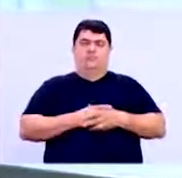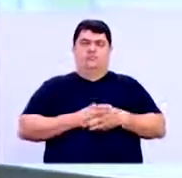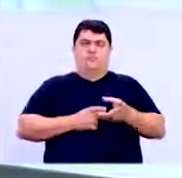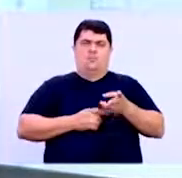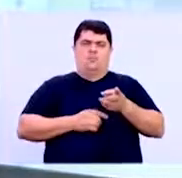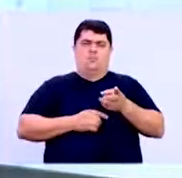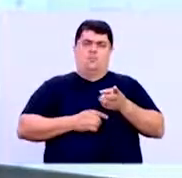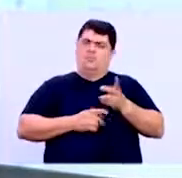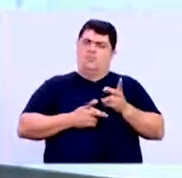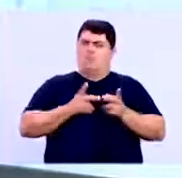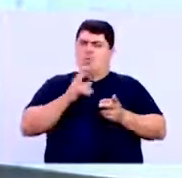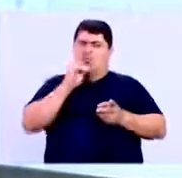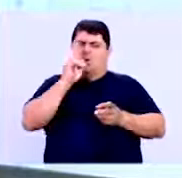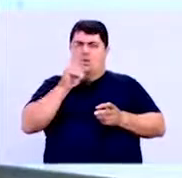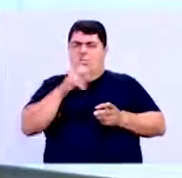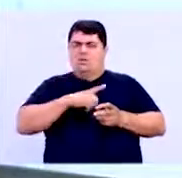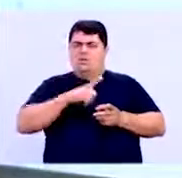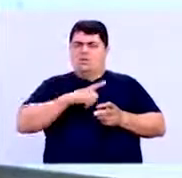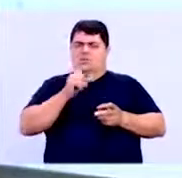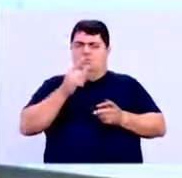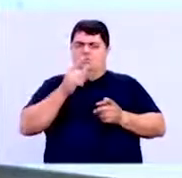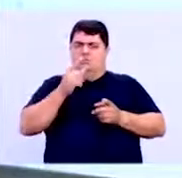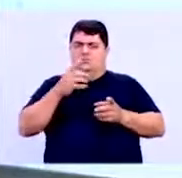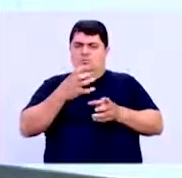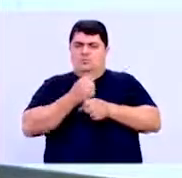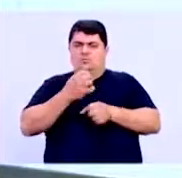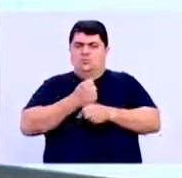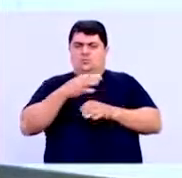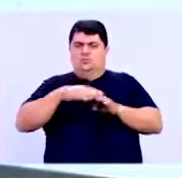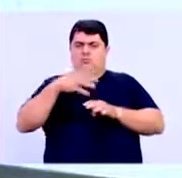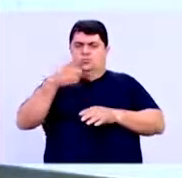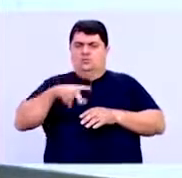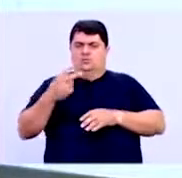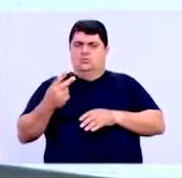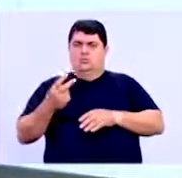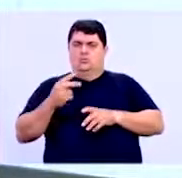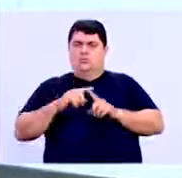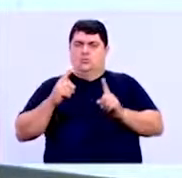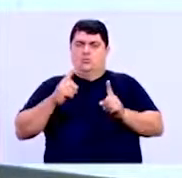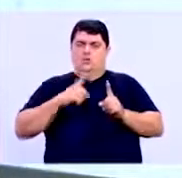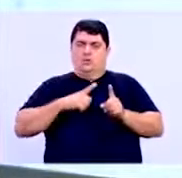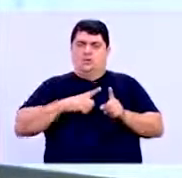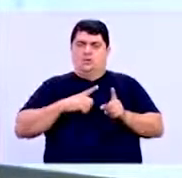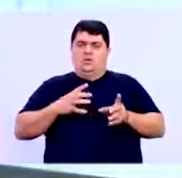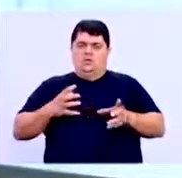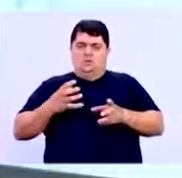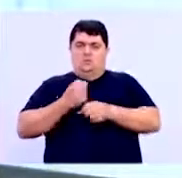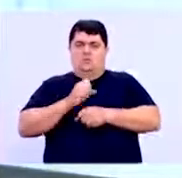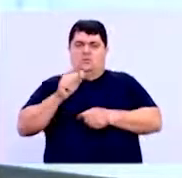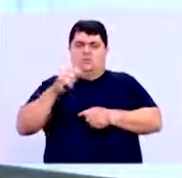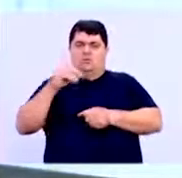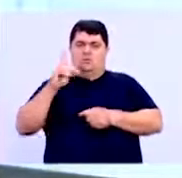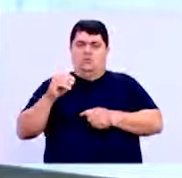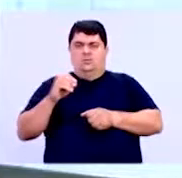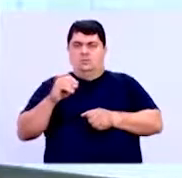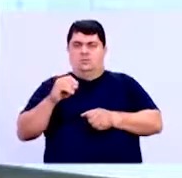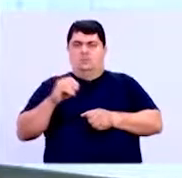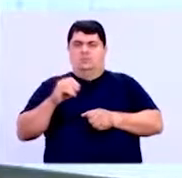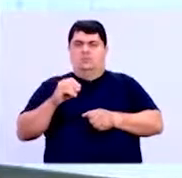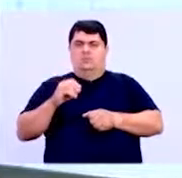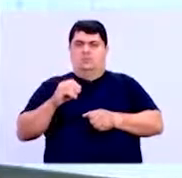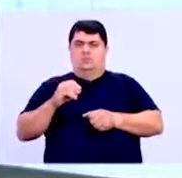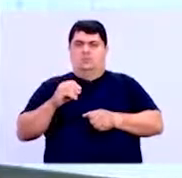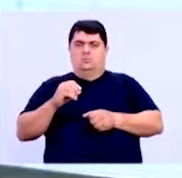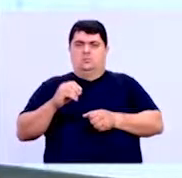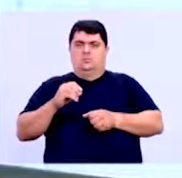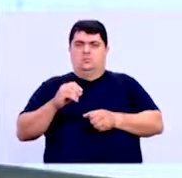que, matematicamente falando, você está somando duas vezes, mas é porque ele incorporou no saldo do dia do caixa. Ele acabou